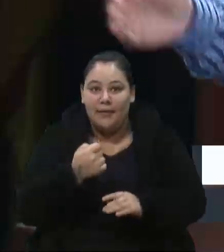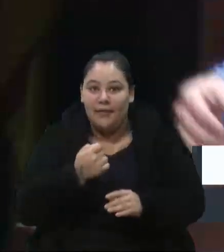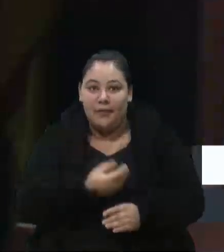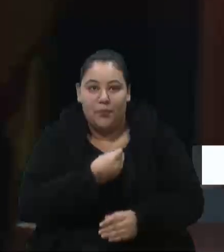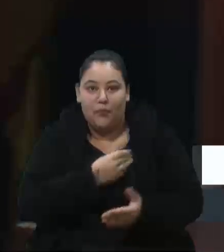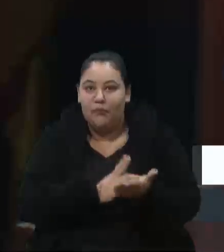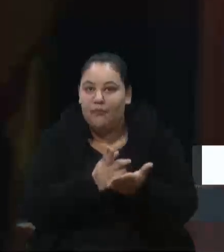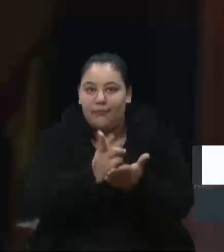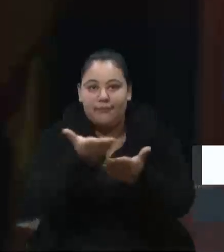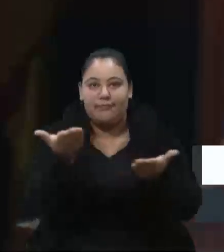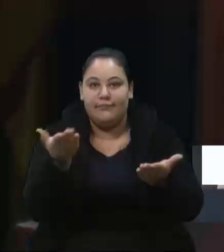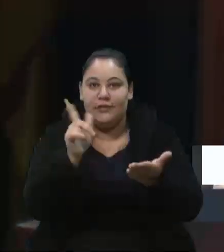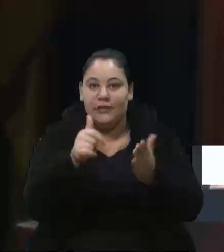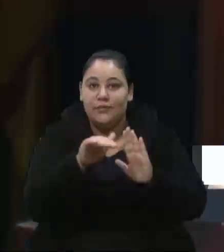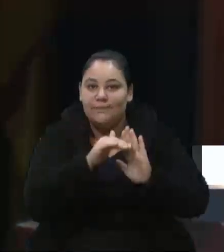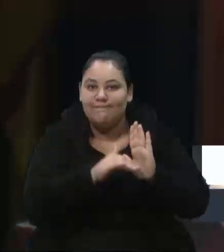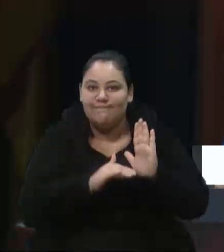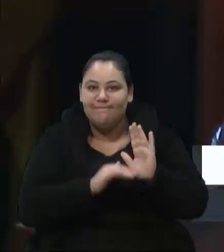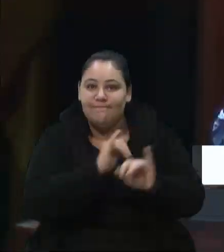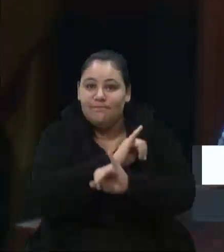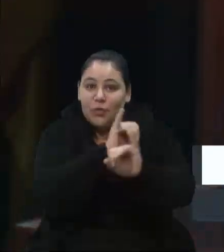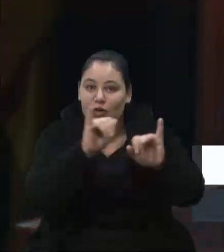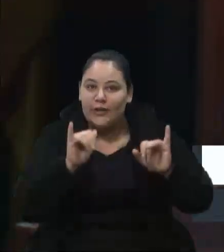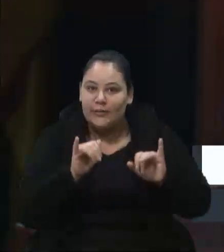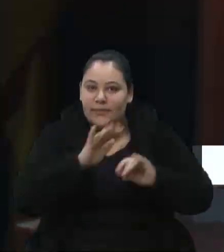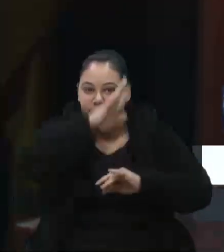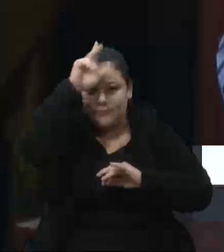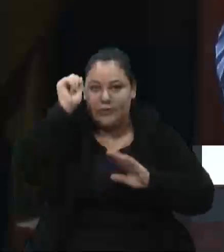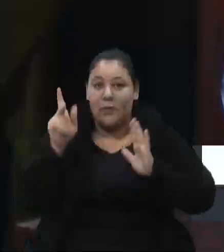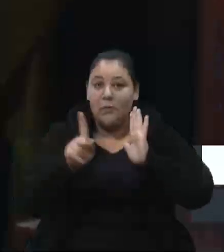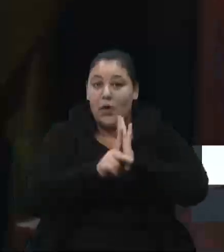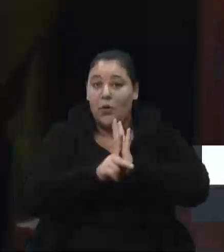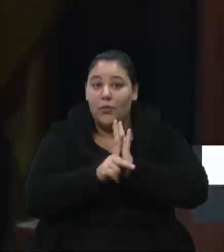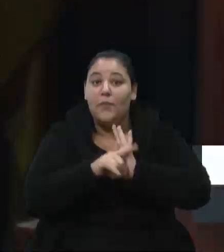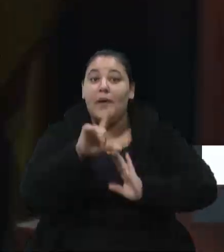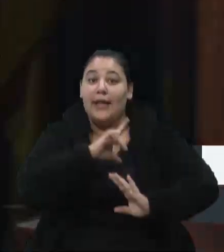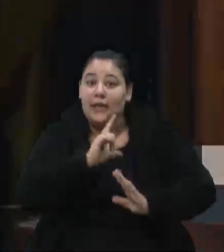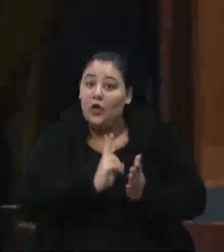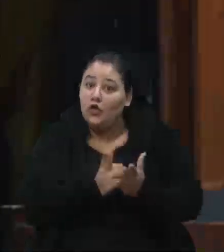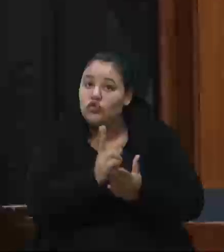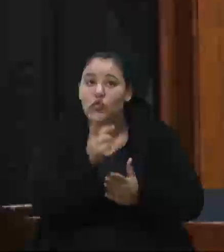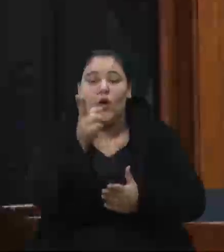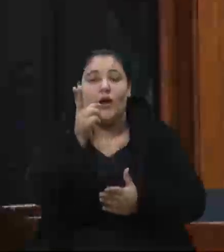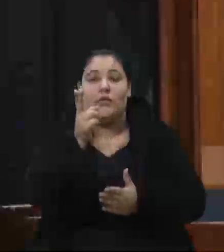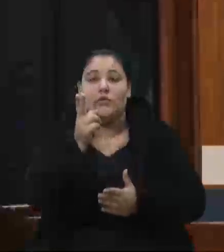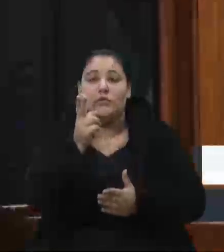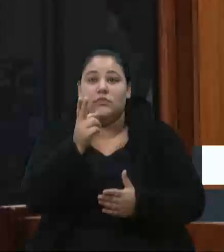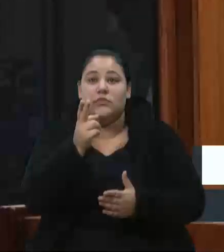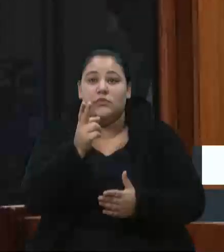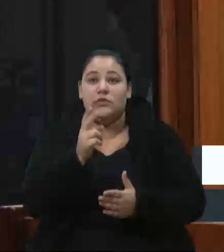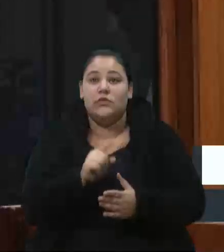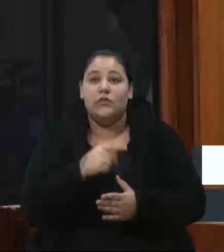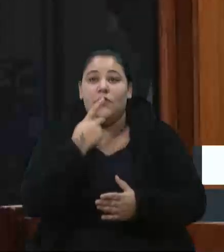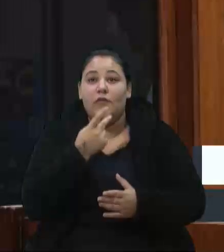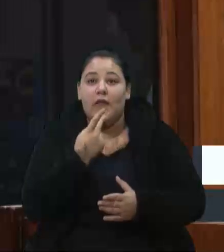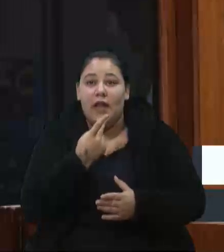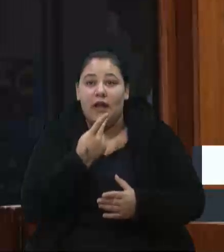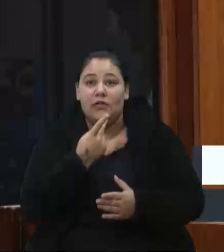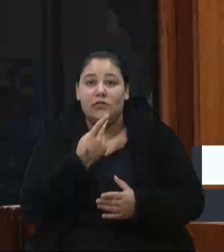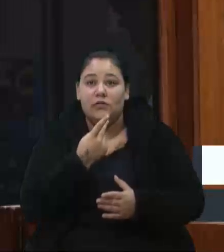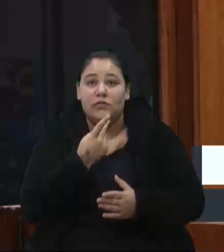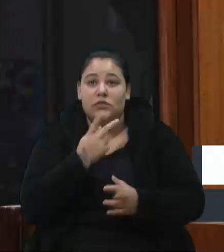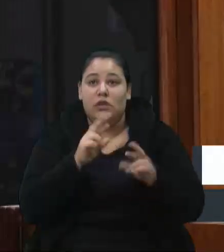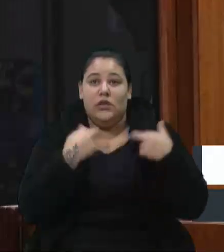permanência, então tem que ser um programa do municipal para que tenha sequência. Então, quando foi falado na reunião em emenda parlamentar, eu já